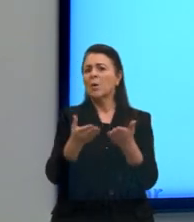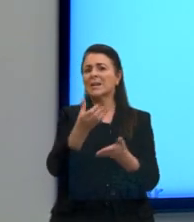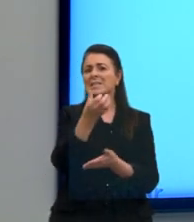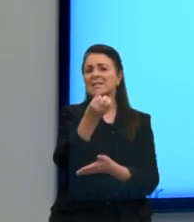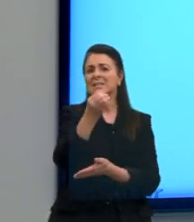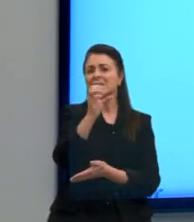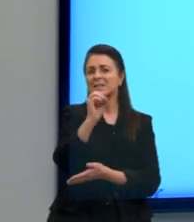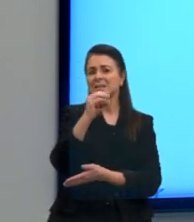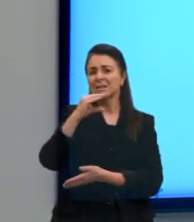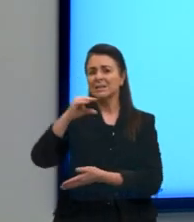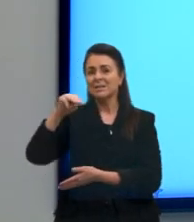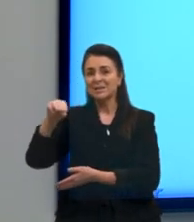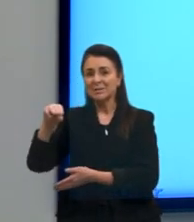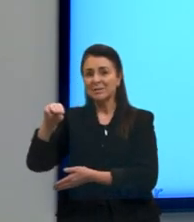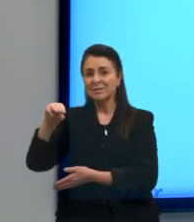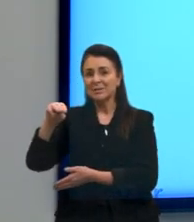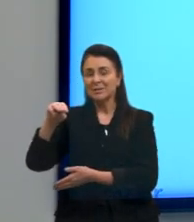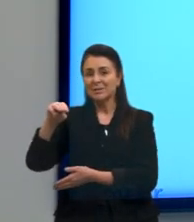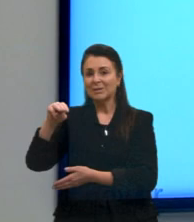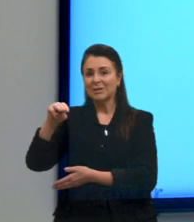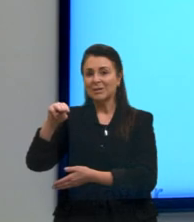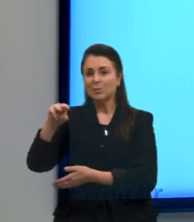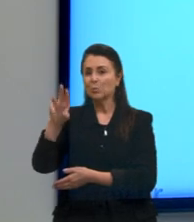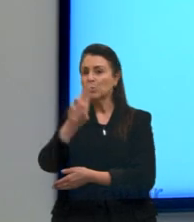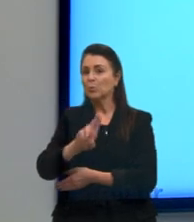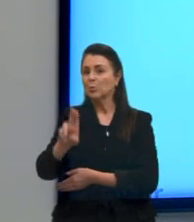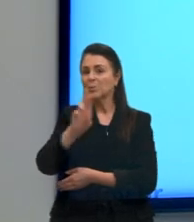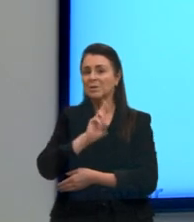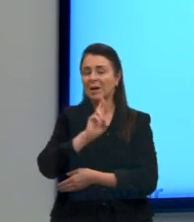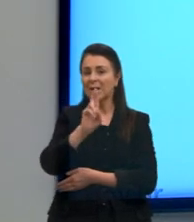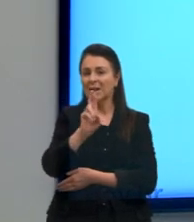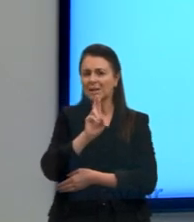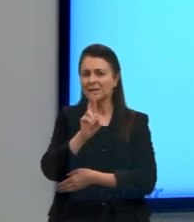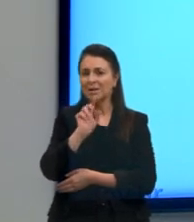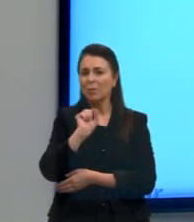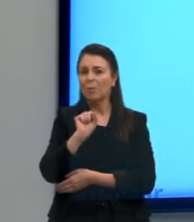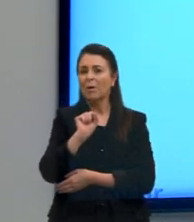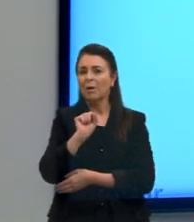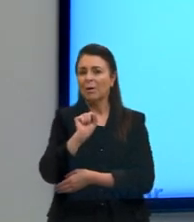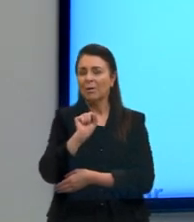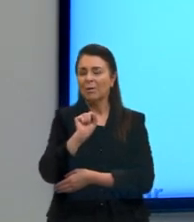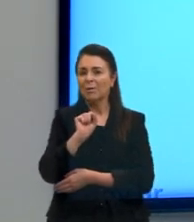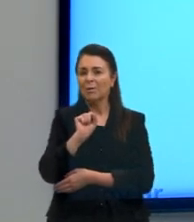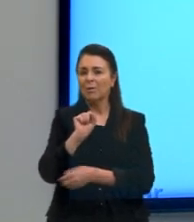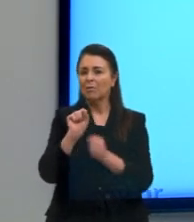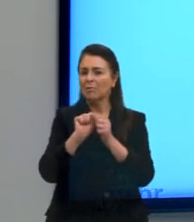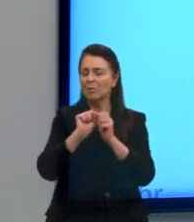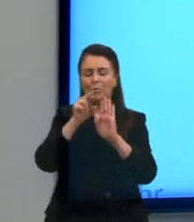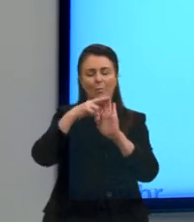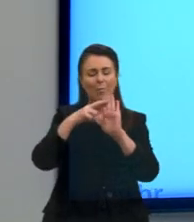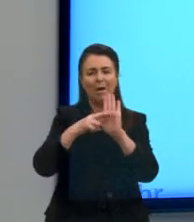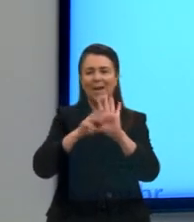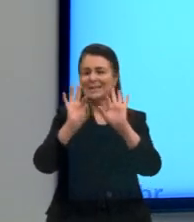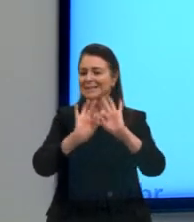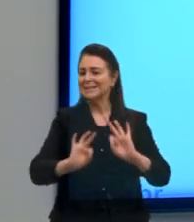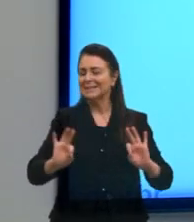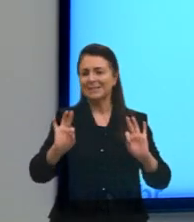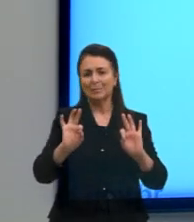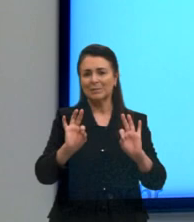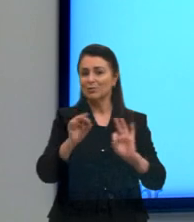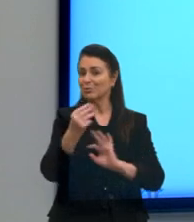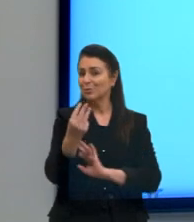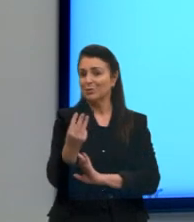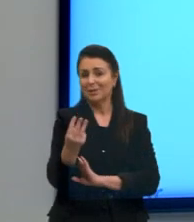centímetros aqui a gente coloca então relação de Demétrio Quero saber quanto que vale um metro a gente pode fazer uma regra simples de três